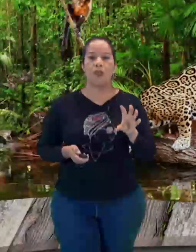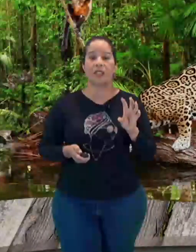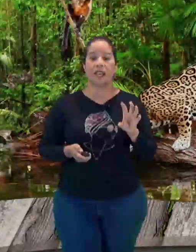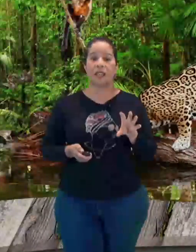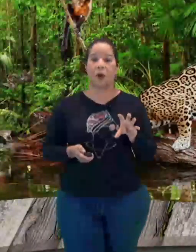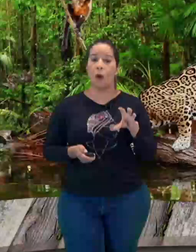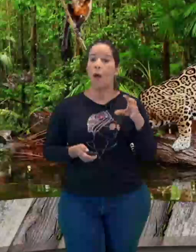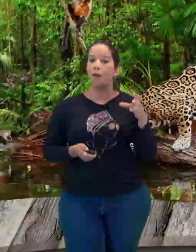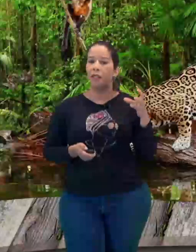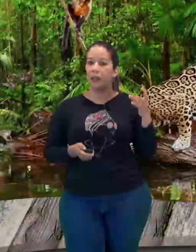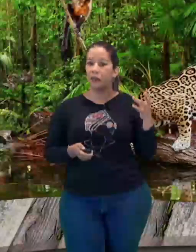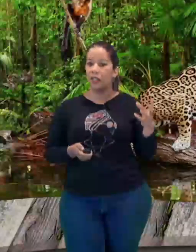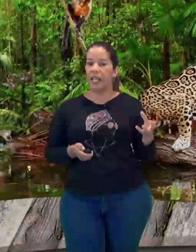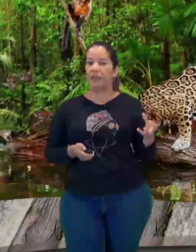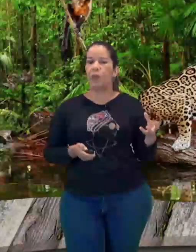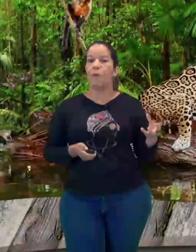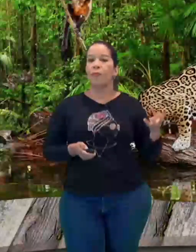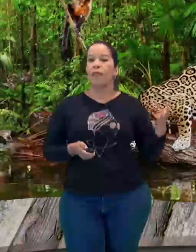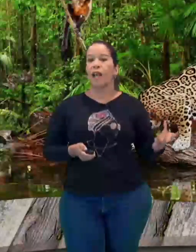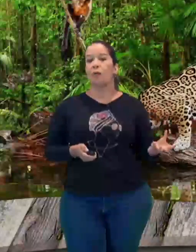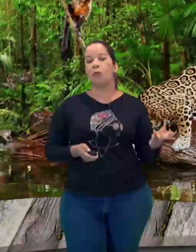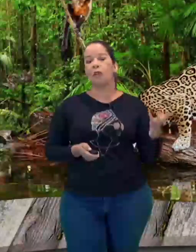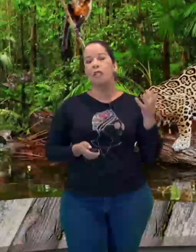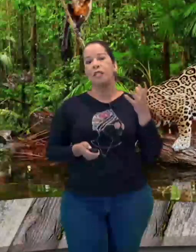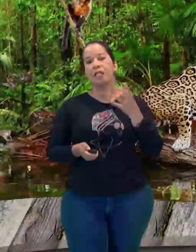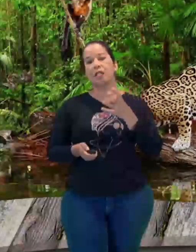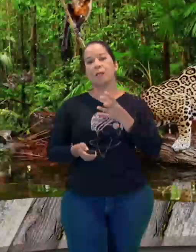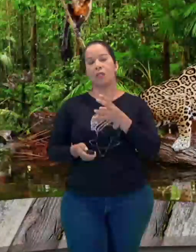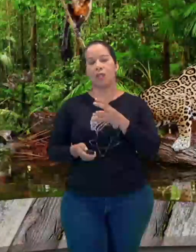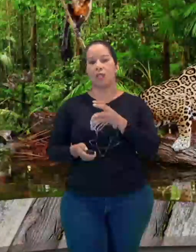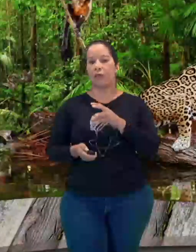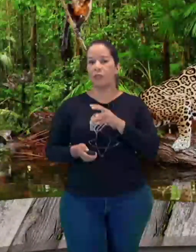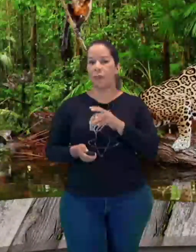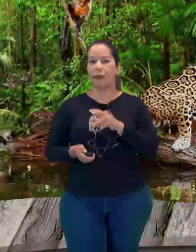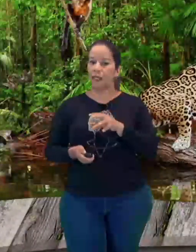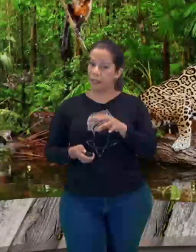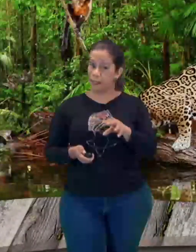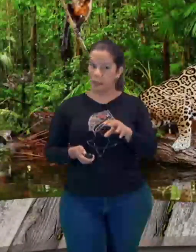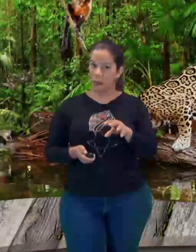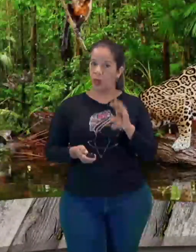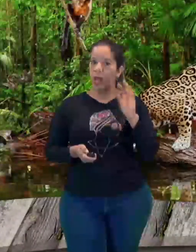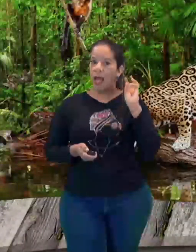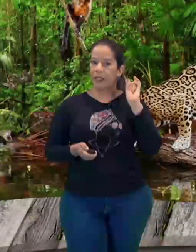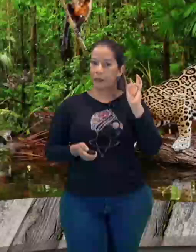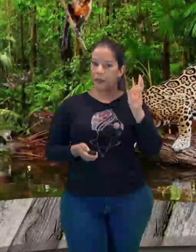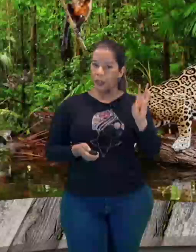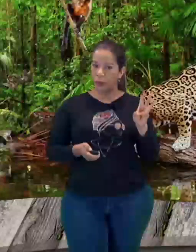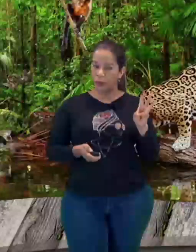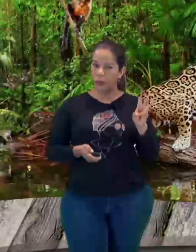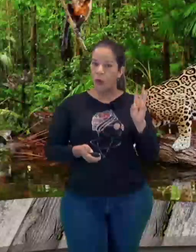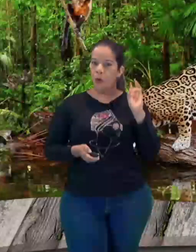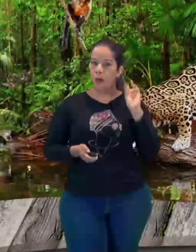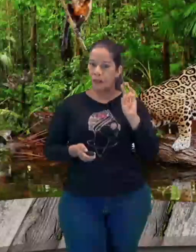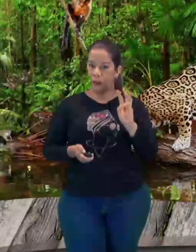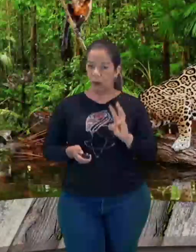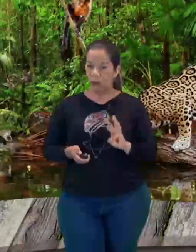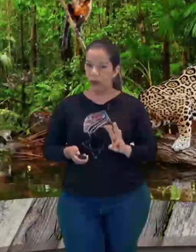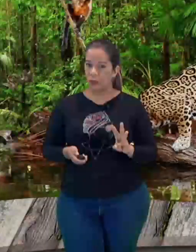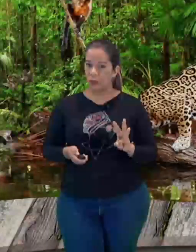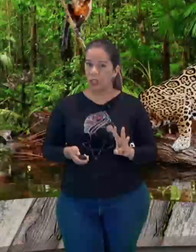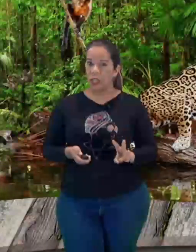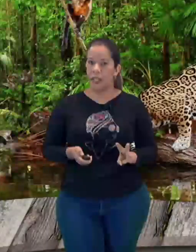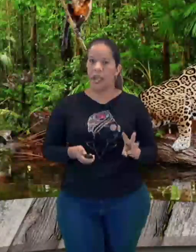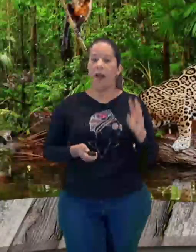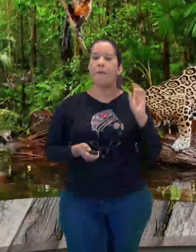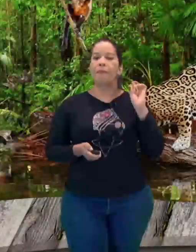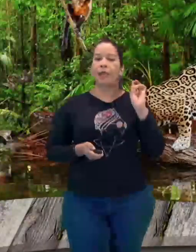dos vírus em relação ao material genético e aos organismos que eles vão estar parasitando. Adenovírus, que vai conter o